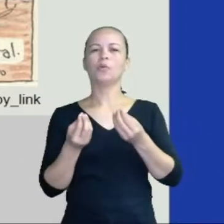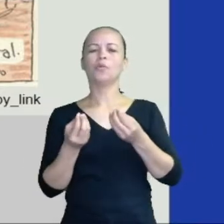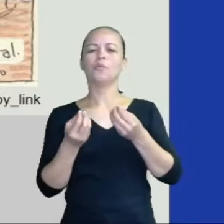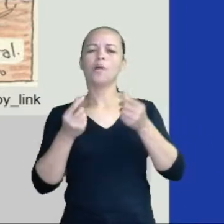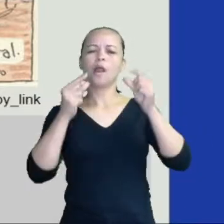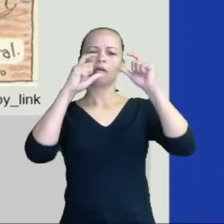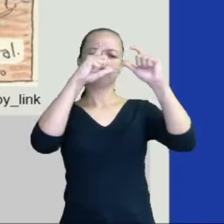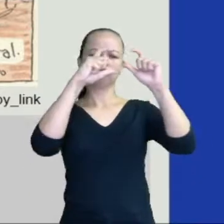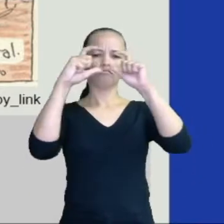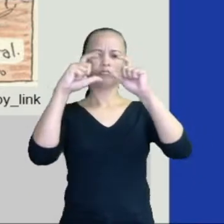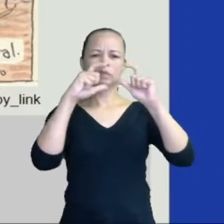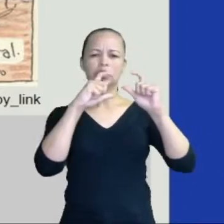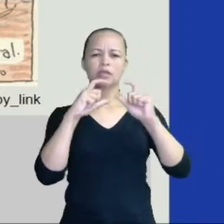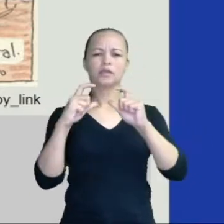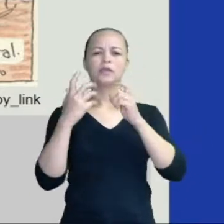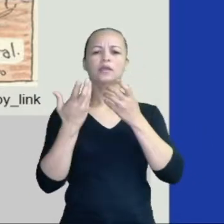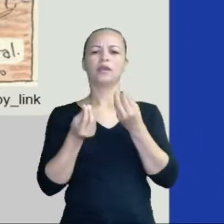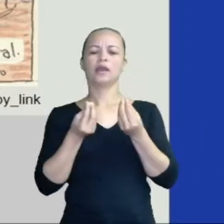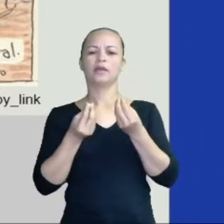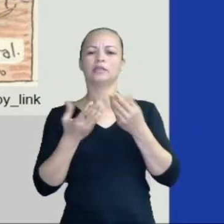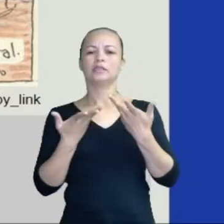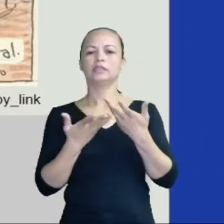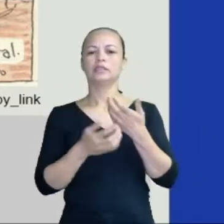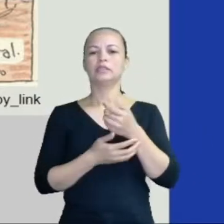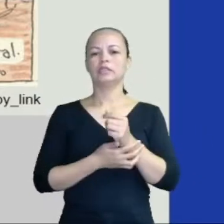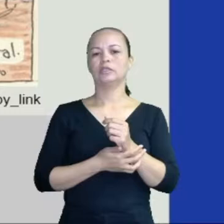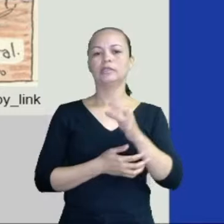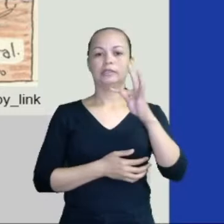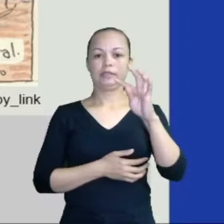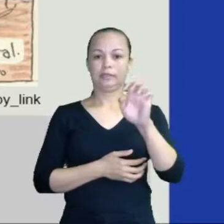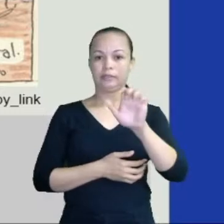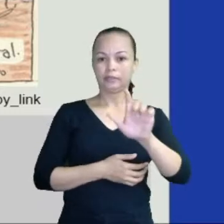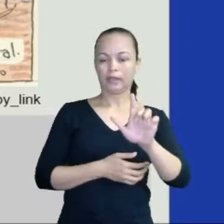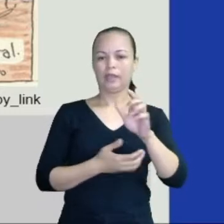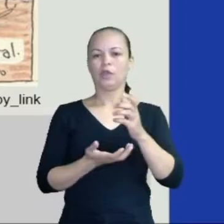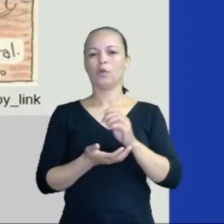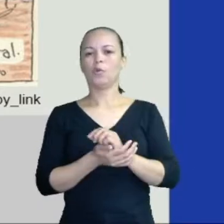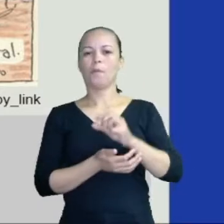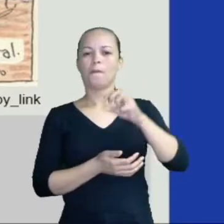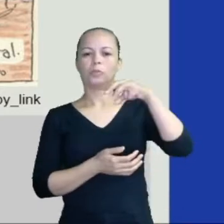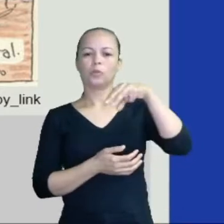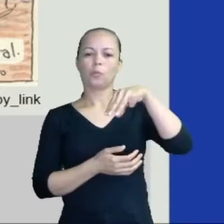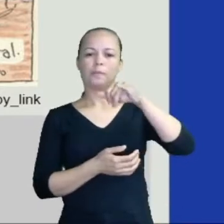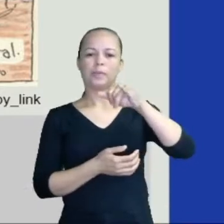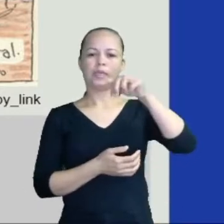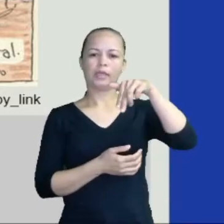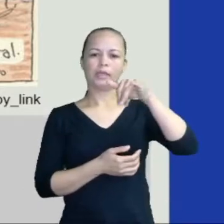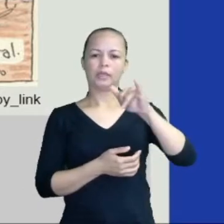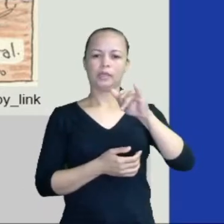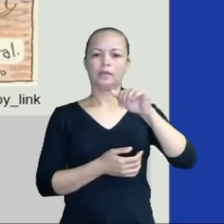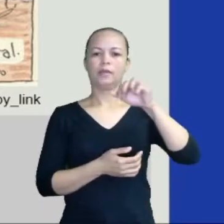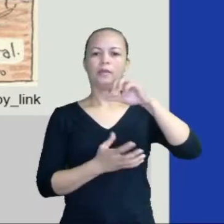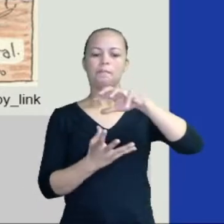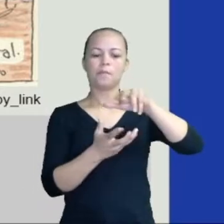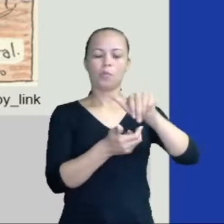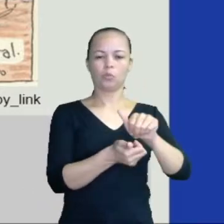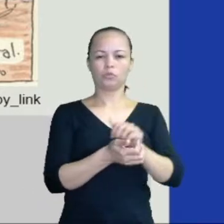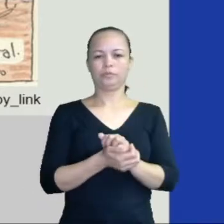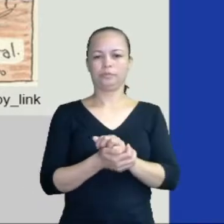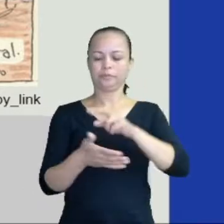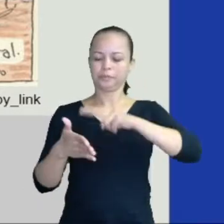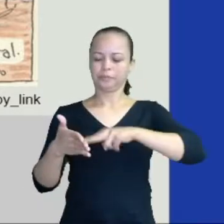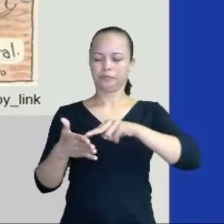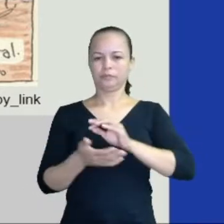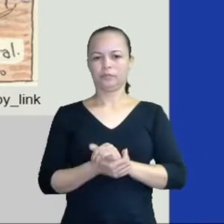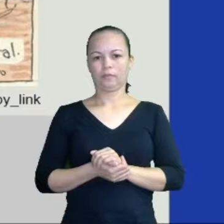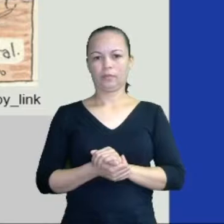uma tirinha de Theo e o Minimundo. Gosto muito dessa página. Vou ler para vocês.